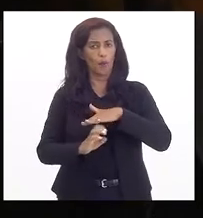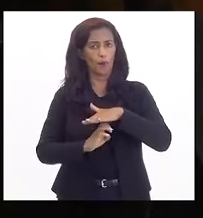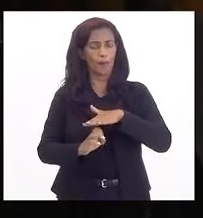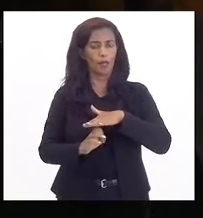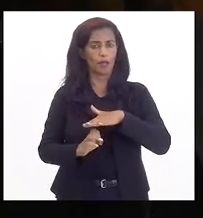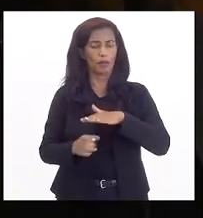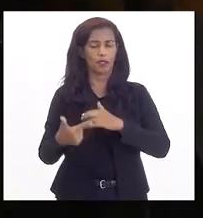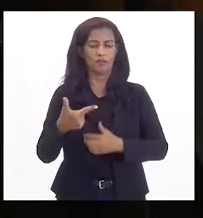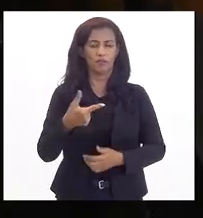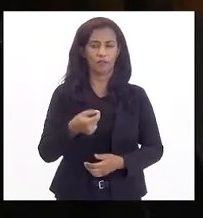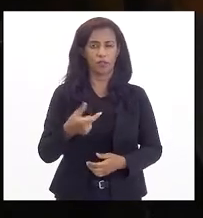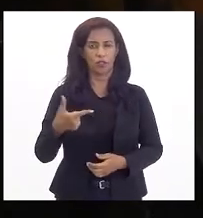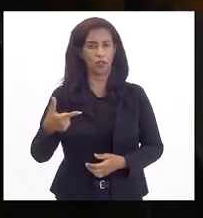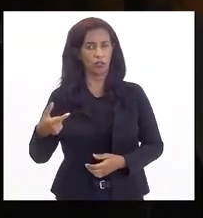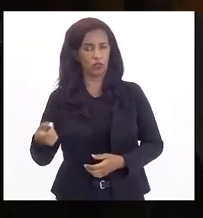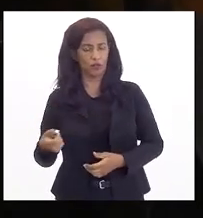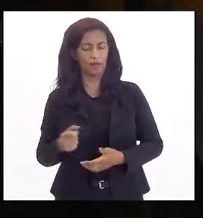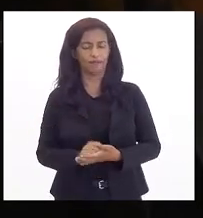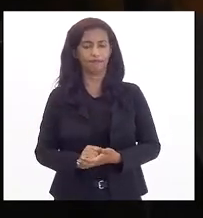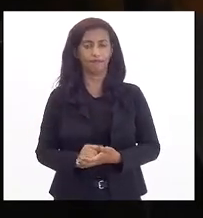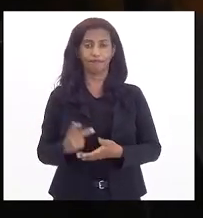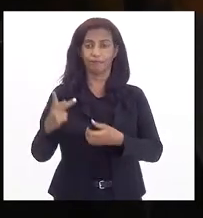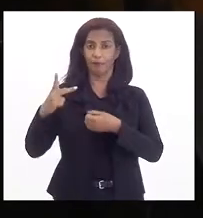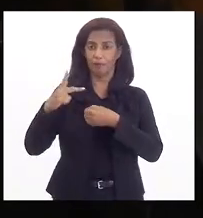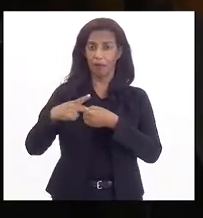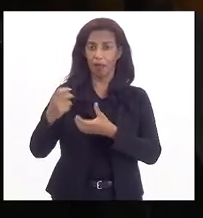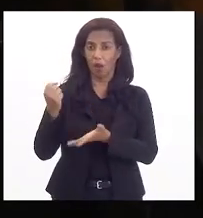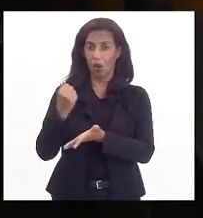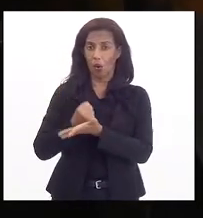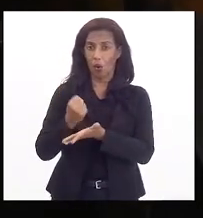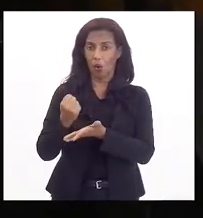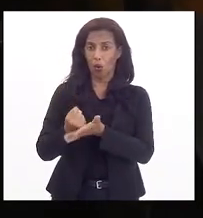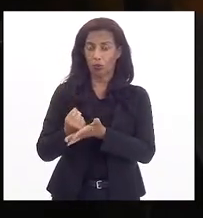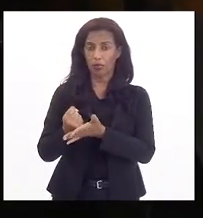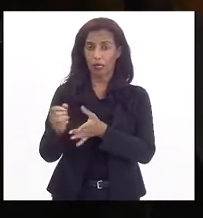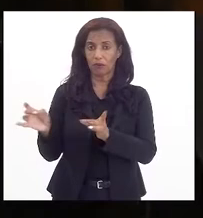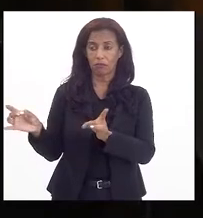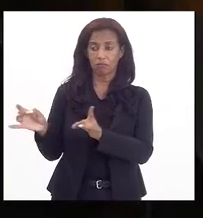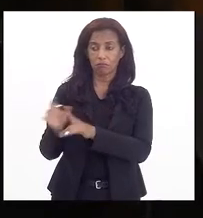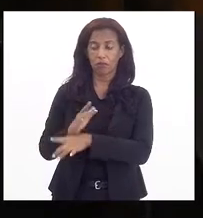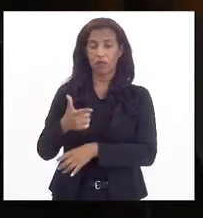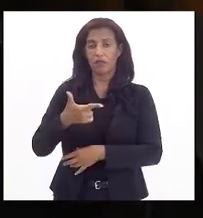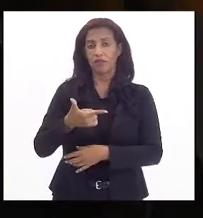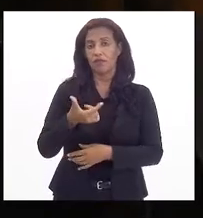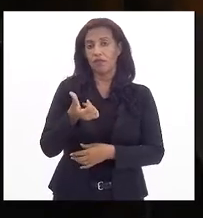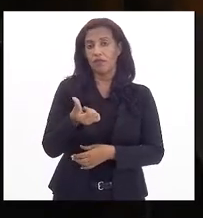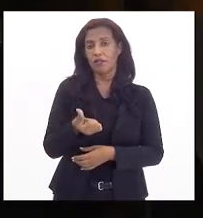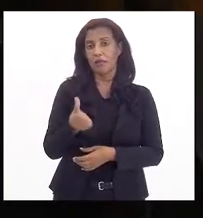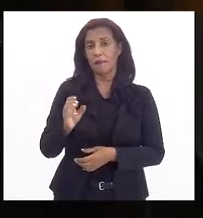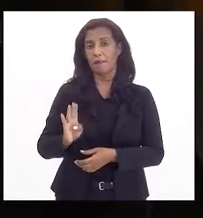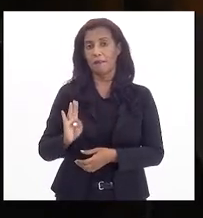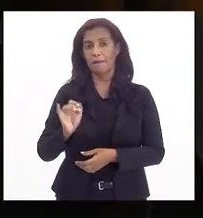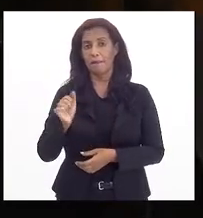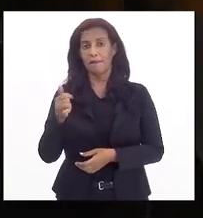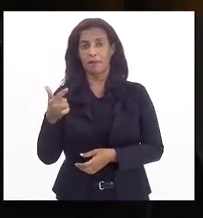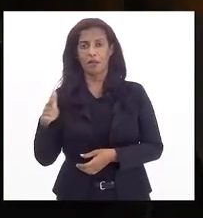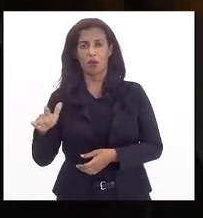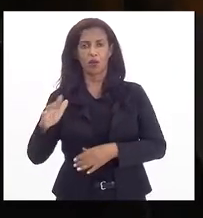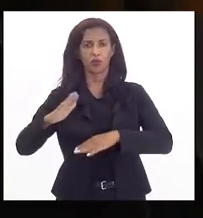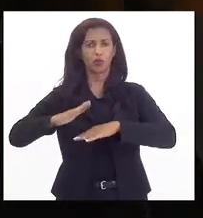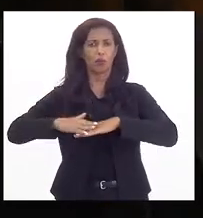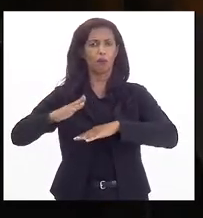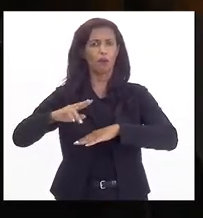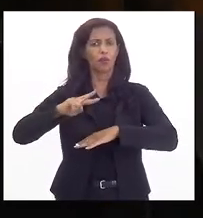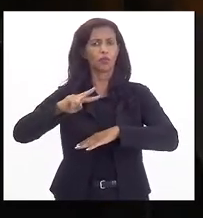2020. A Petrobras fechou contratos num valor de 26 bilhões de reais com mais de